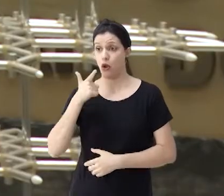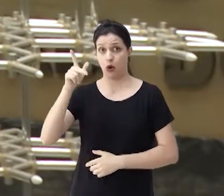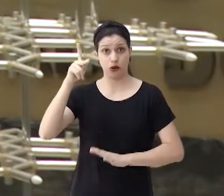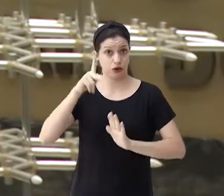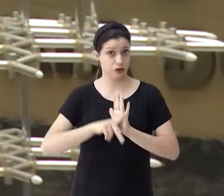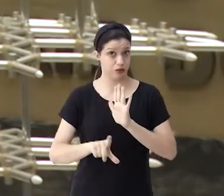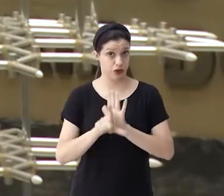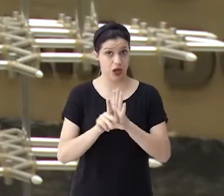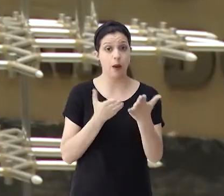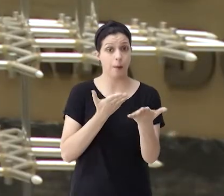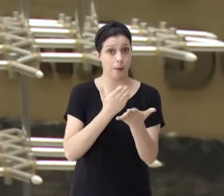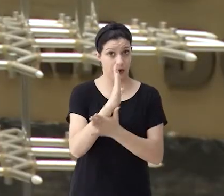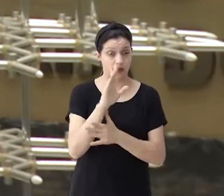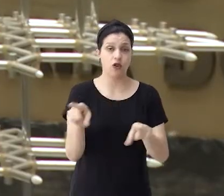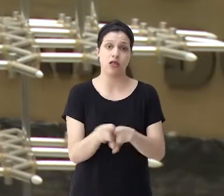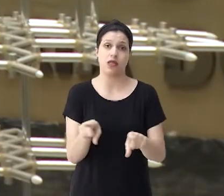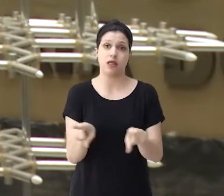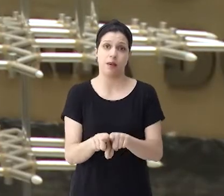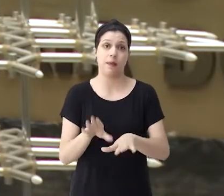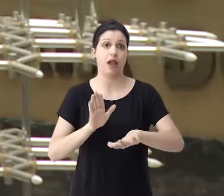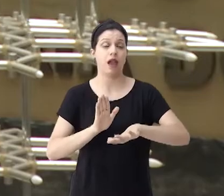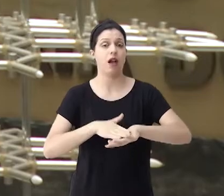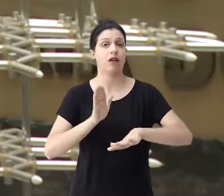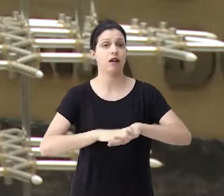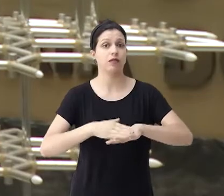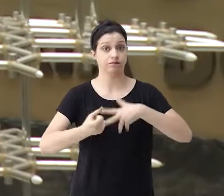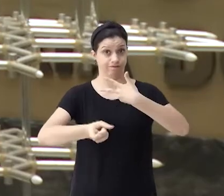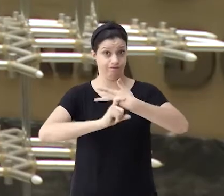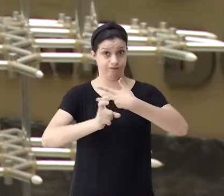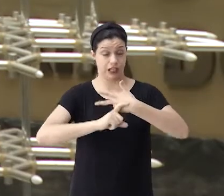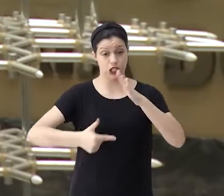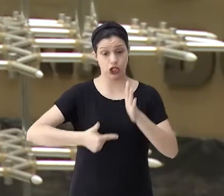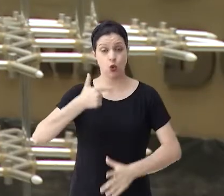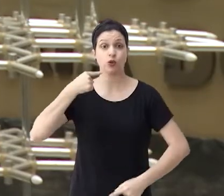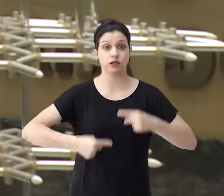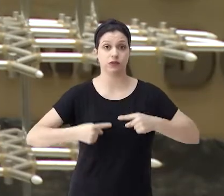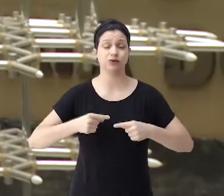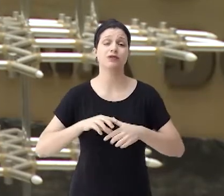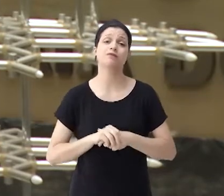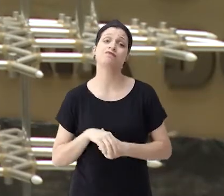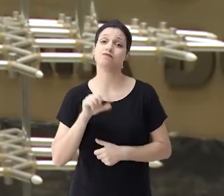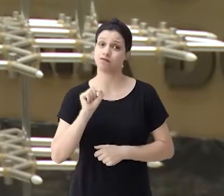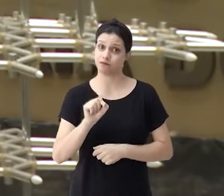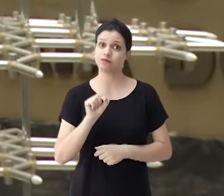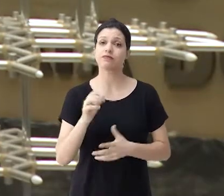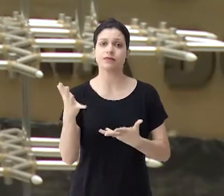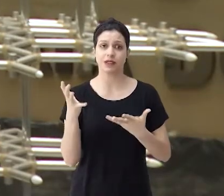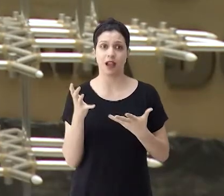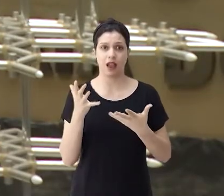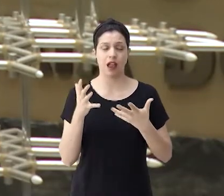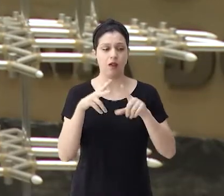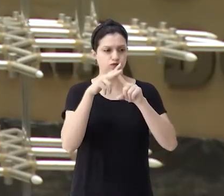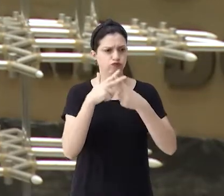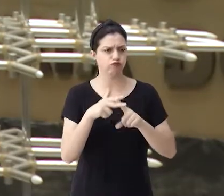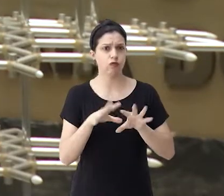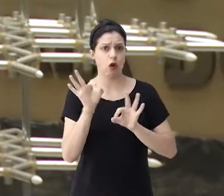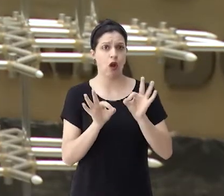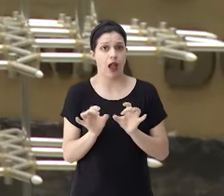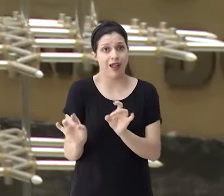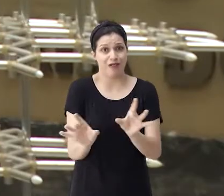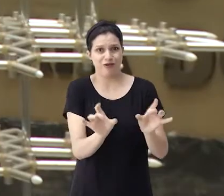Outro projeto aprovado pelos parlamentares, também de autoria do Poder Executivo, em segunda discussão,